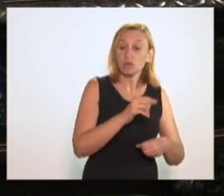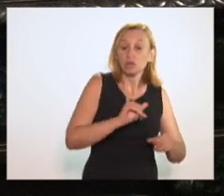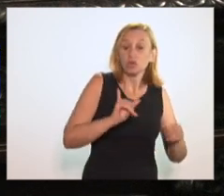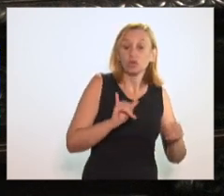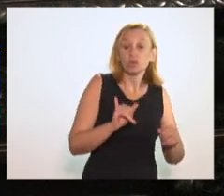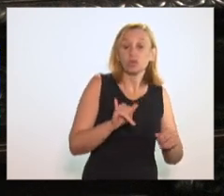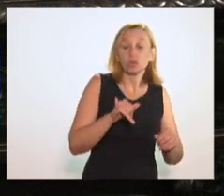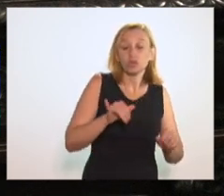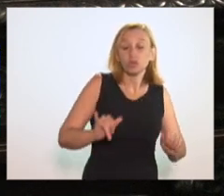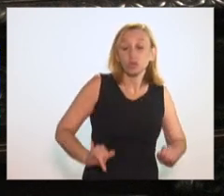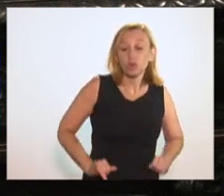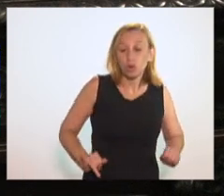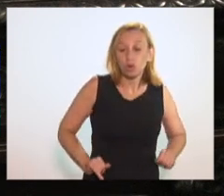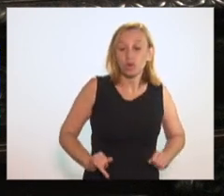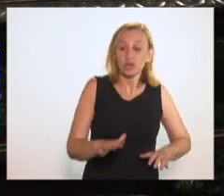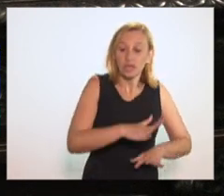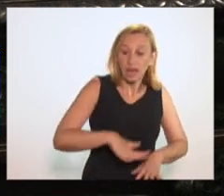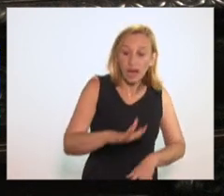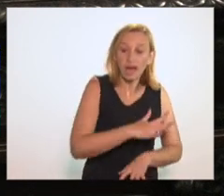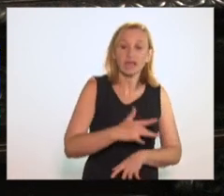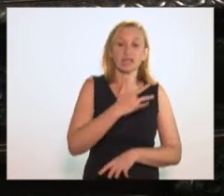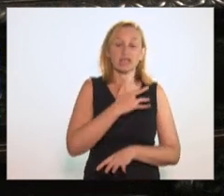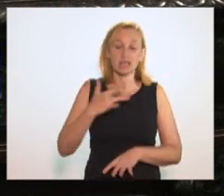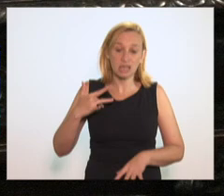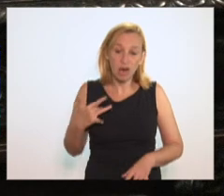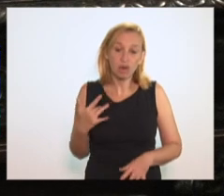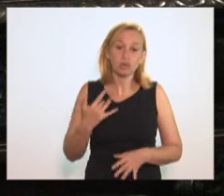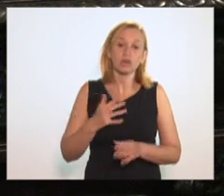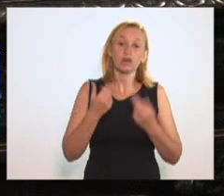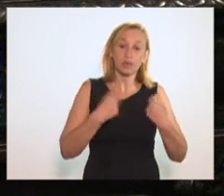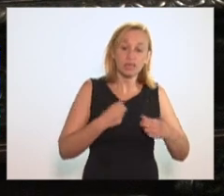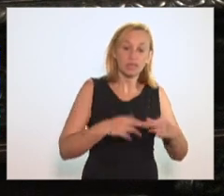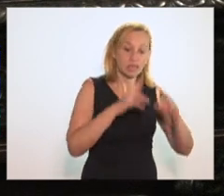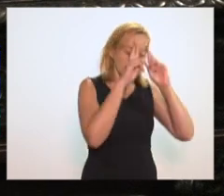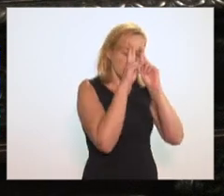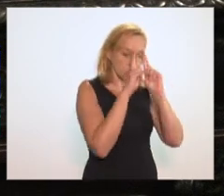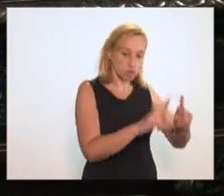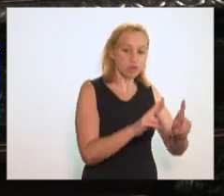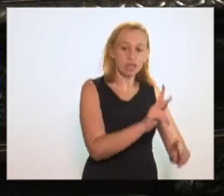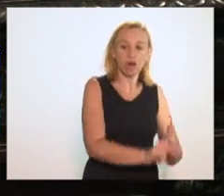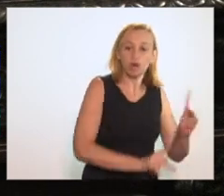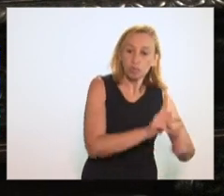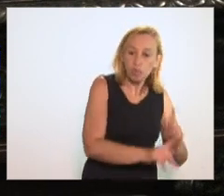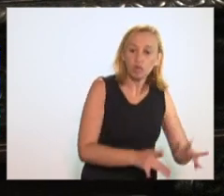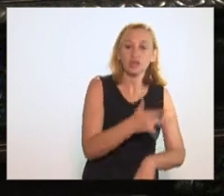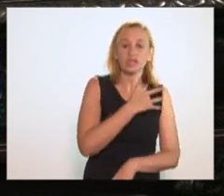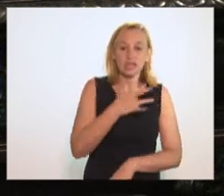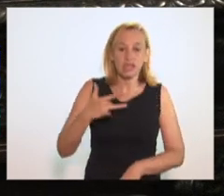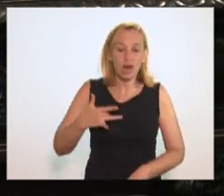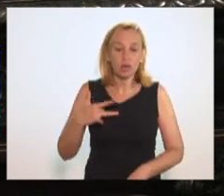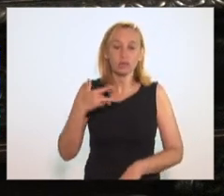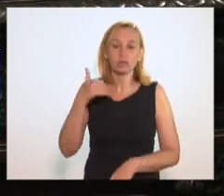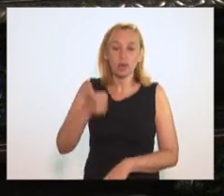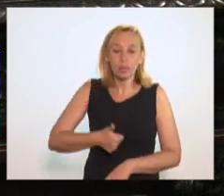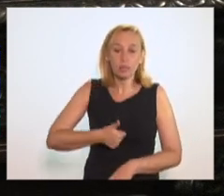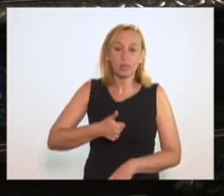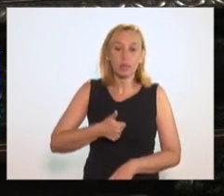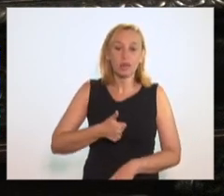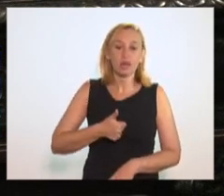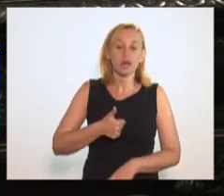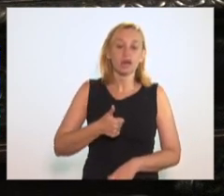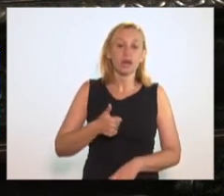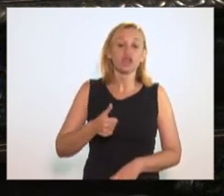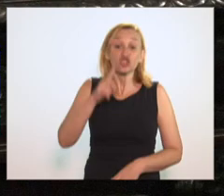que é a saúde da população, o respeito ao povo, de que saúde é um bem público, mas é um